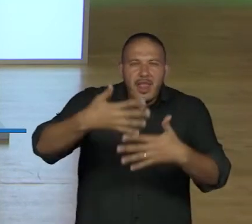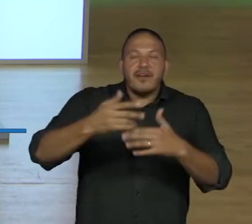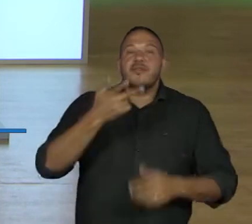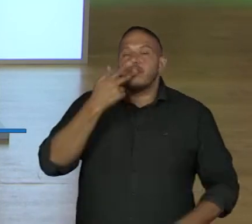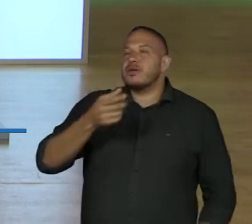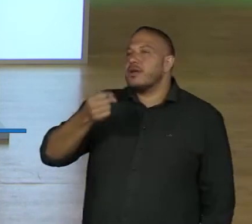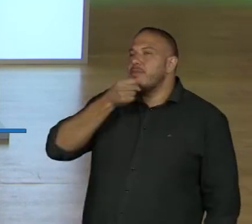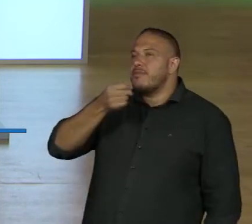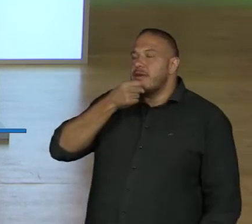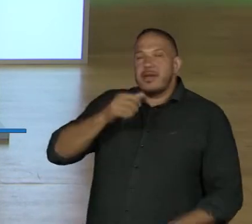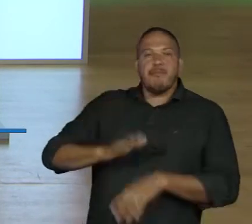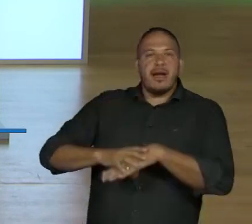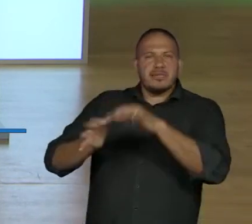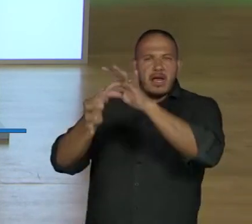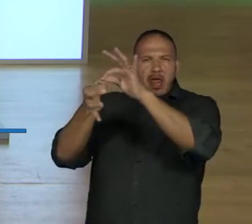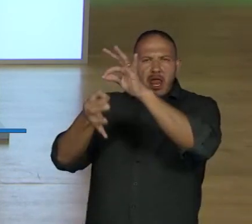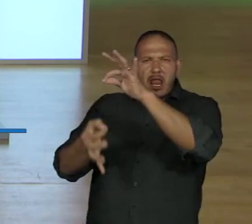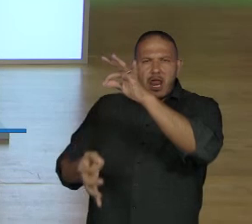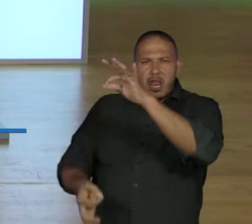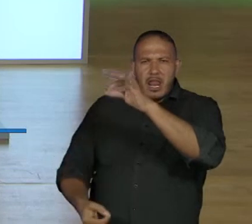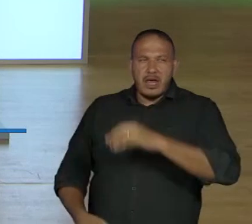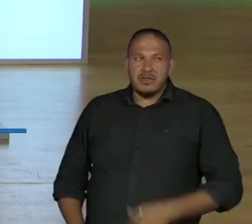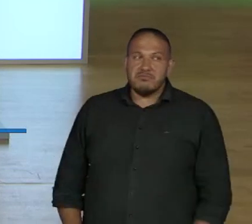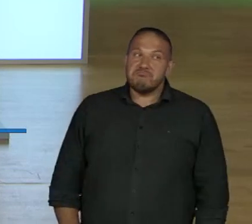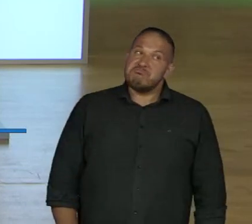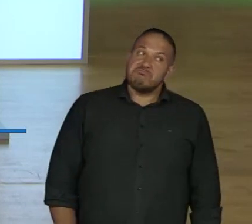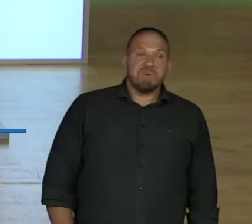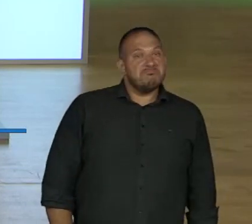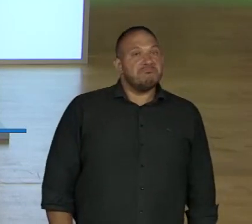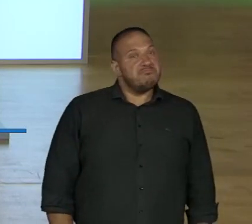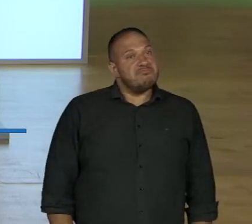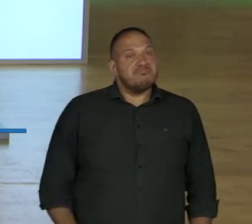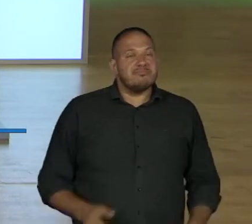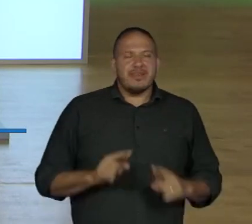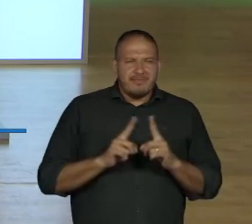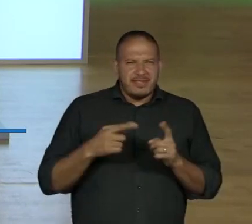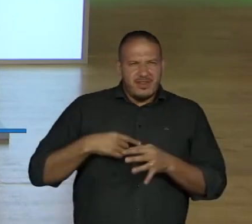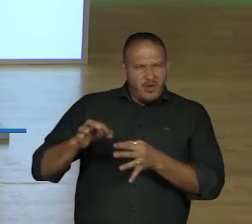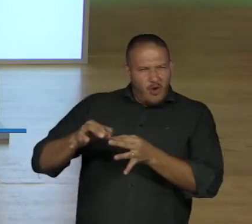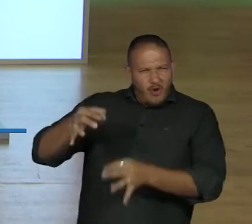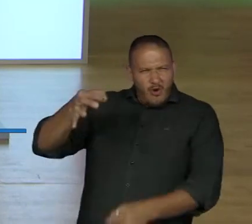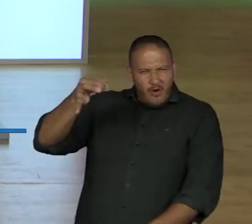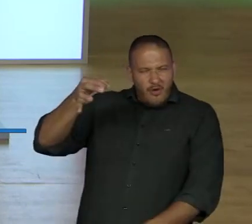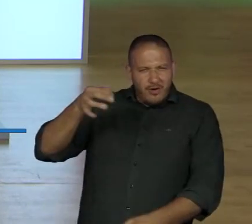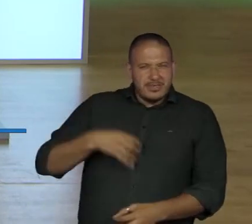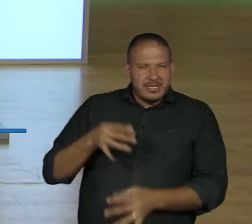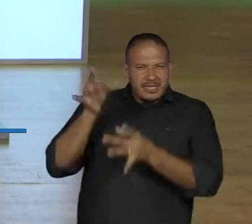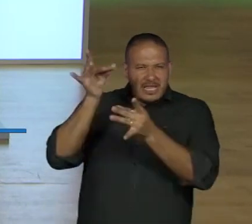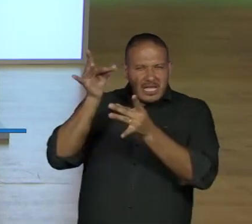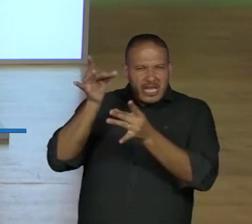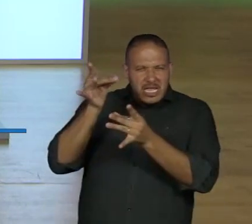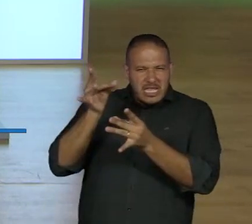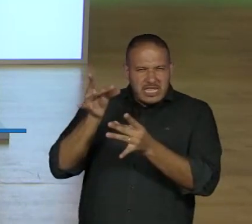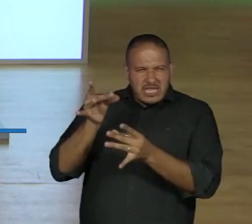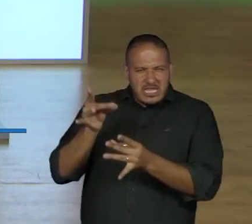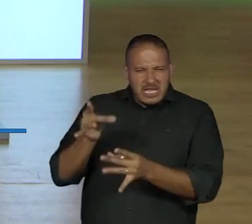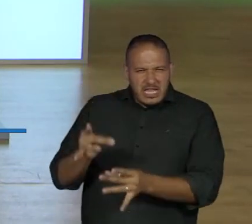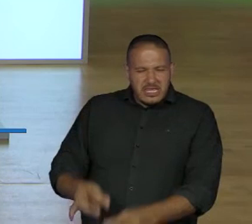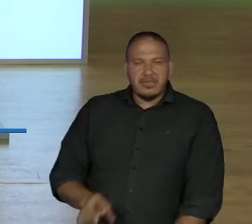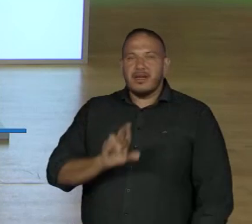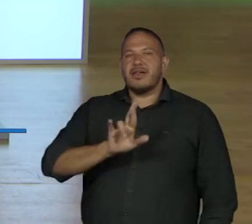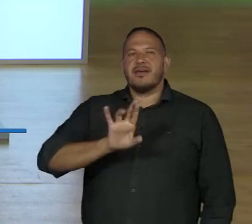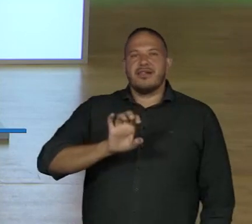reportagem é mais longa. Será que é mais longa, professora? Faz sentido, né? Faz. Mais longa porque ela é mais assim, com mais detalhes, né? Precisa de